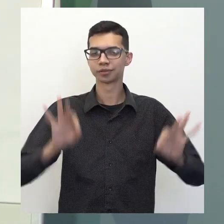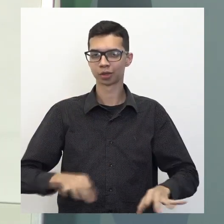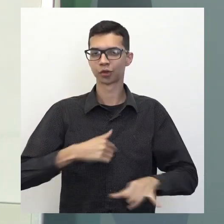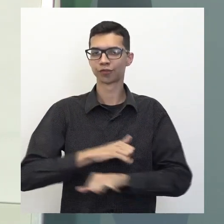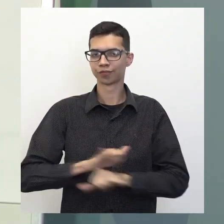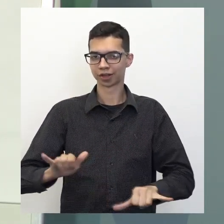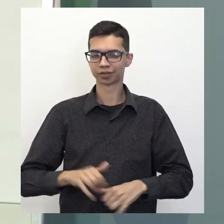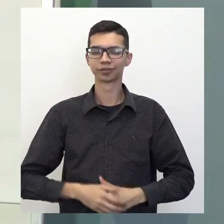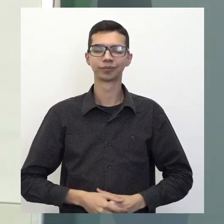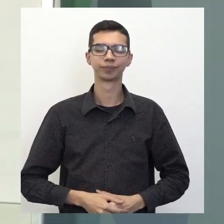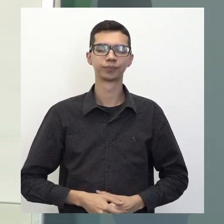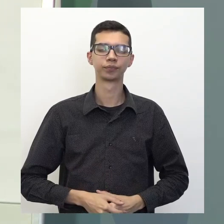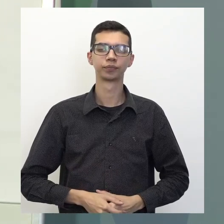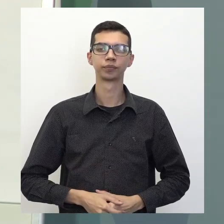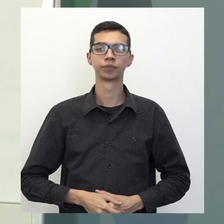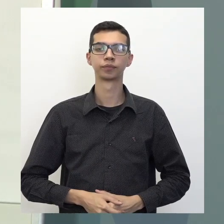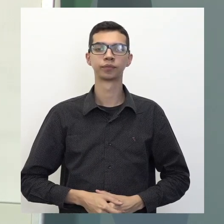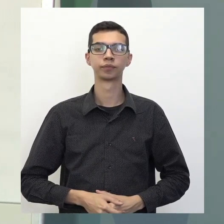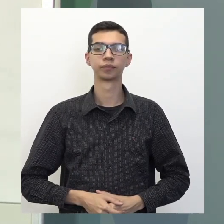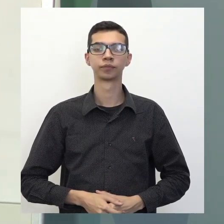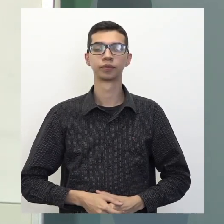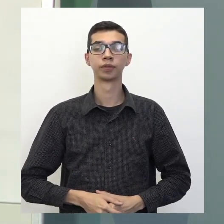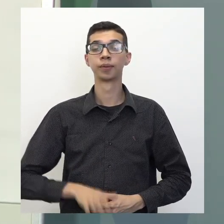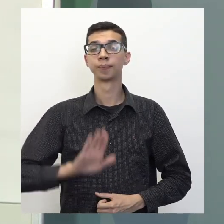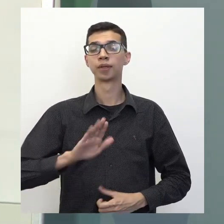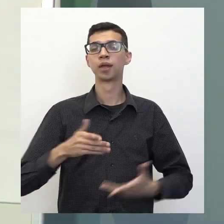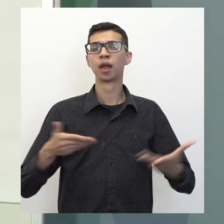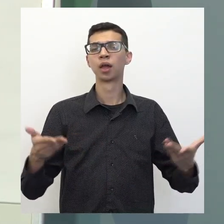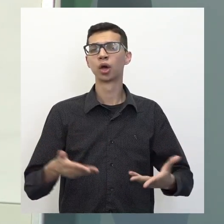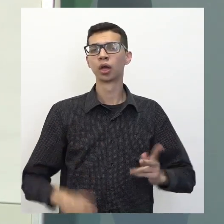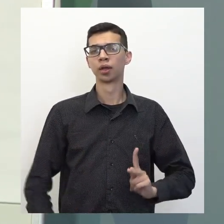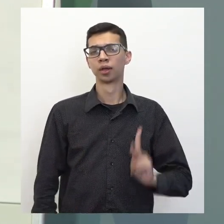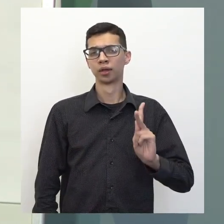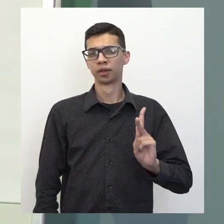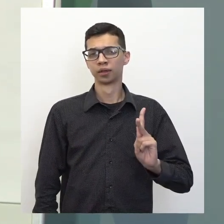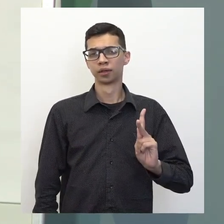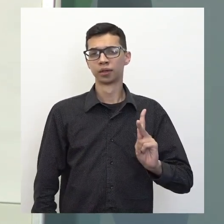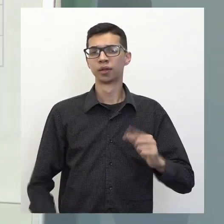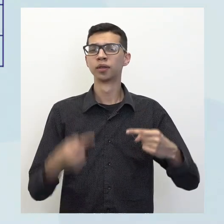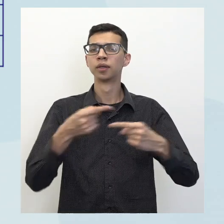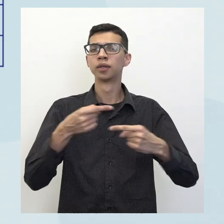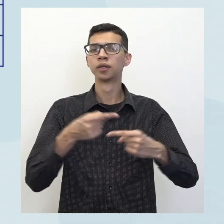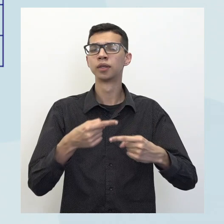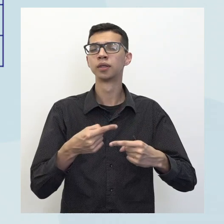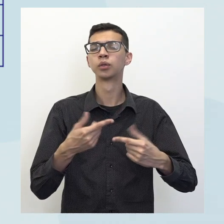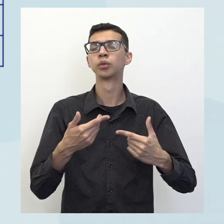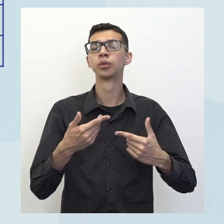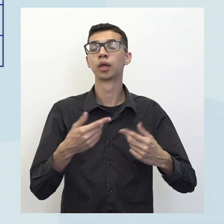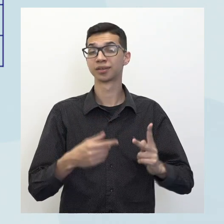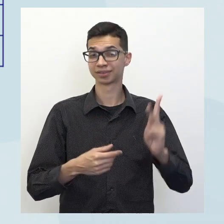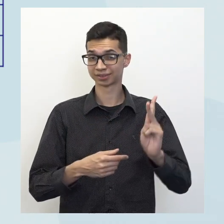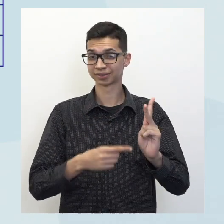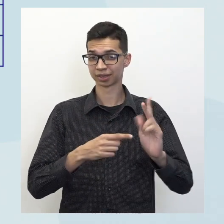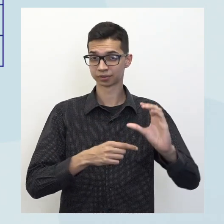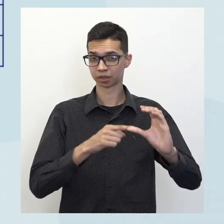ele me deu a constante. Você pode falar para mim a constante da primeira? 6,7 vezes 10 a